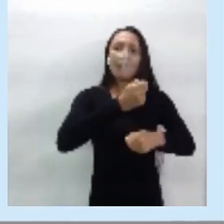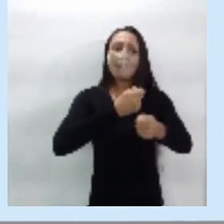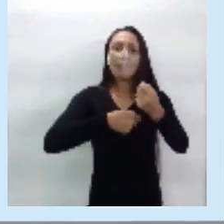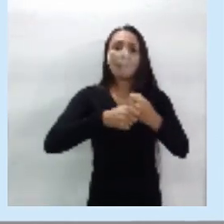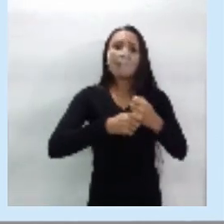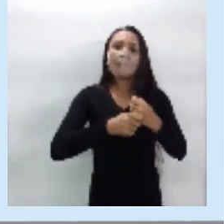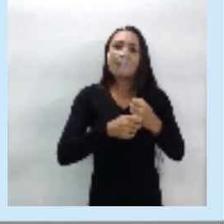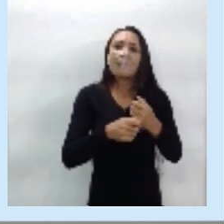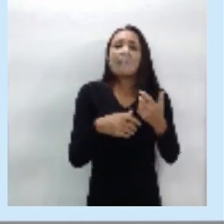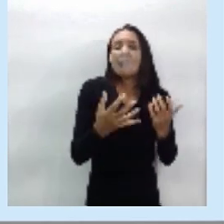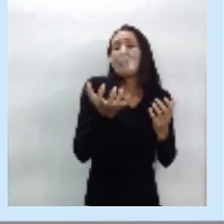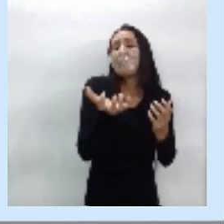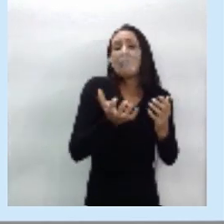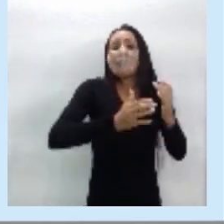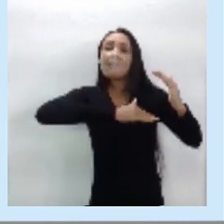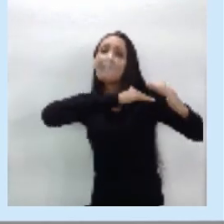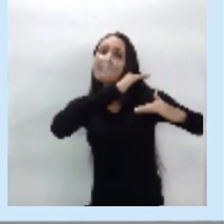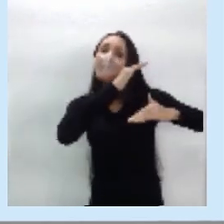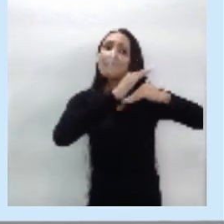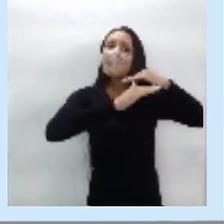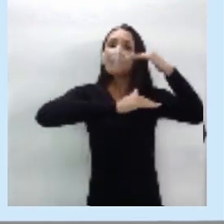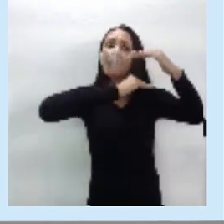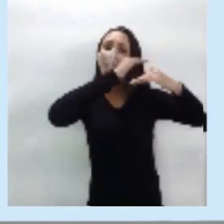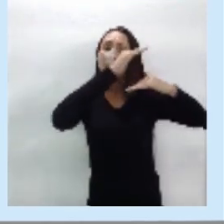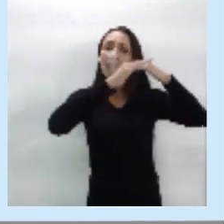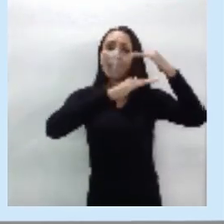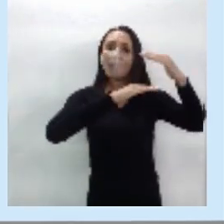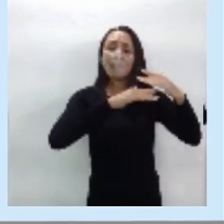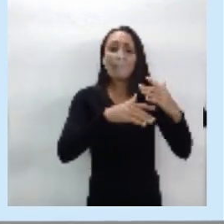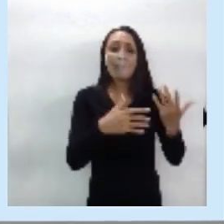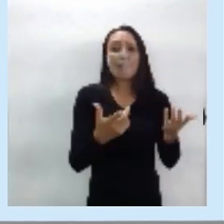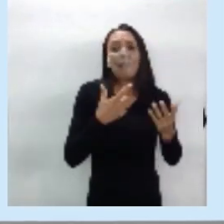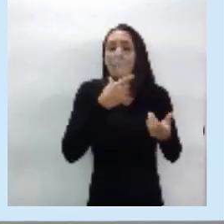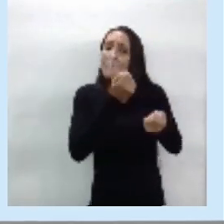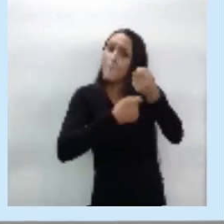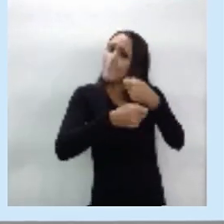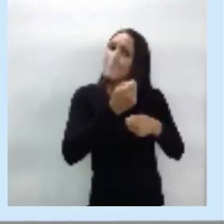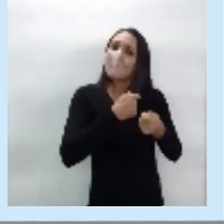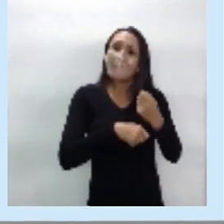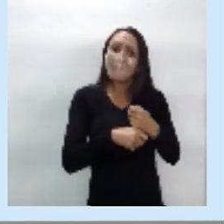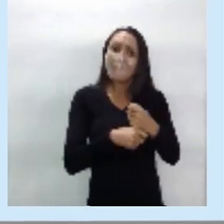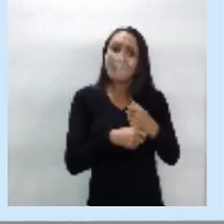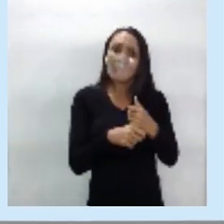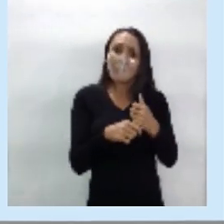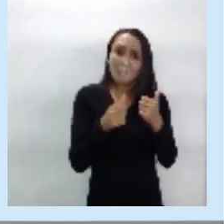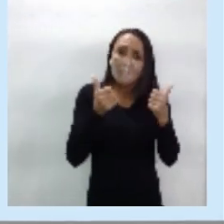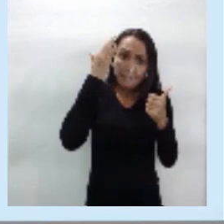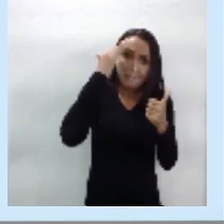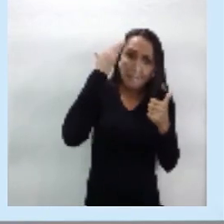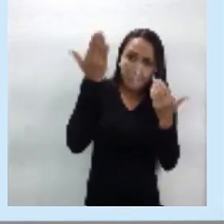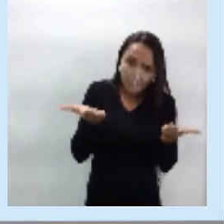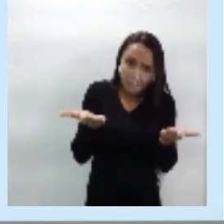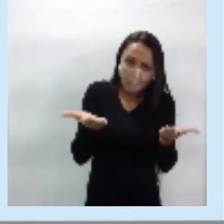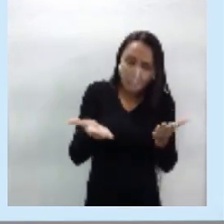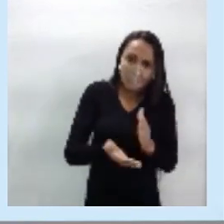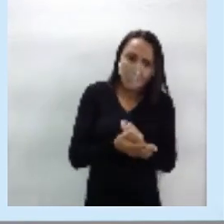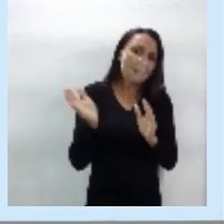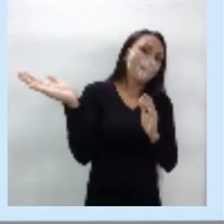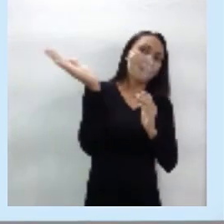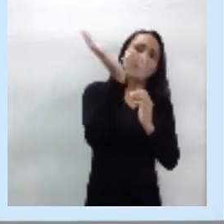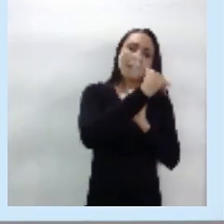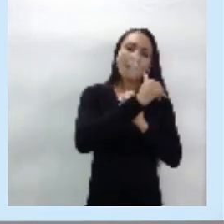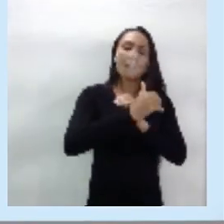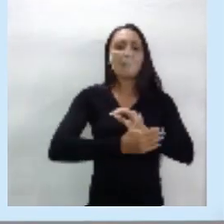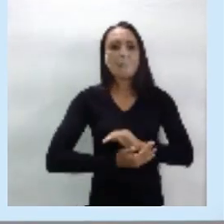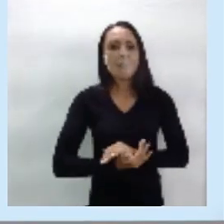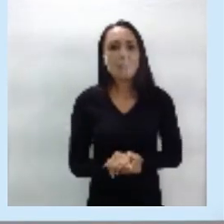vou desenvolver mais ainda minha economia. Sacou? Vem comigo